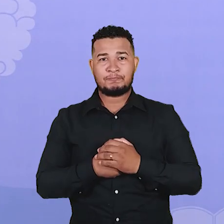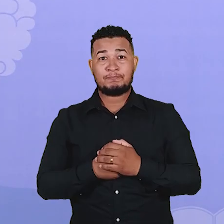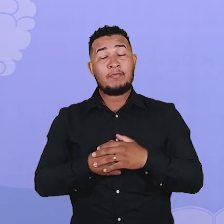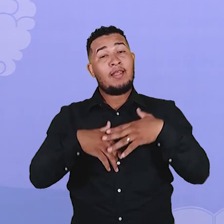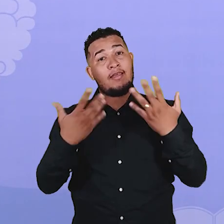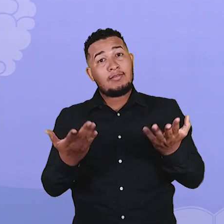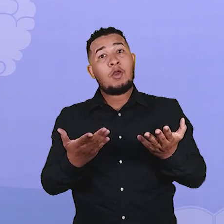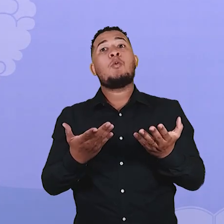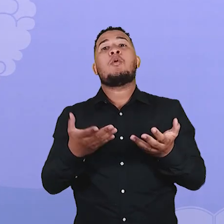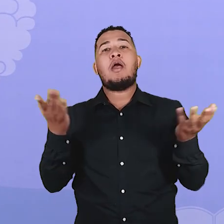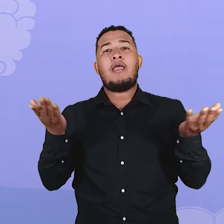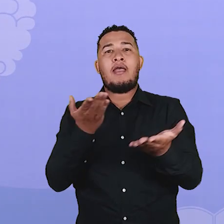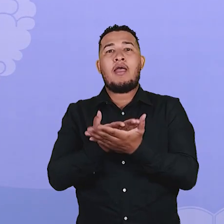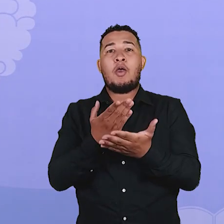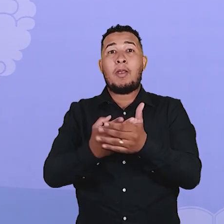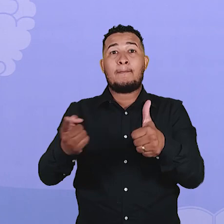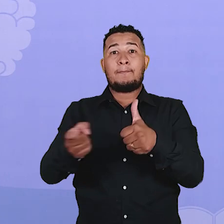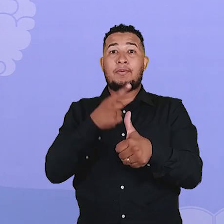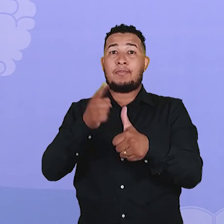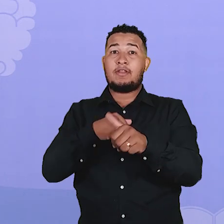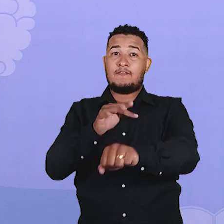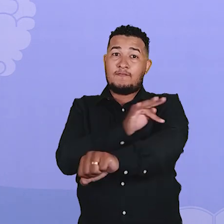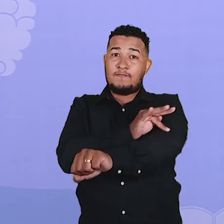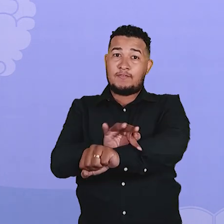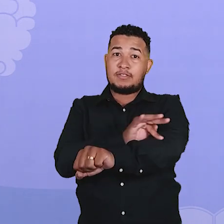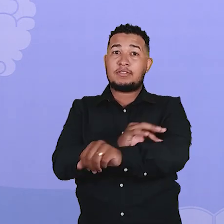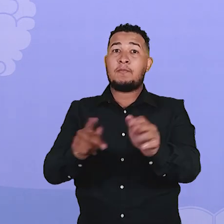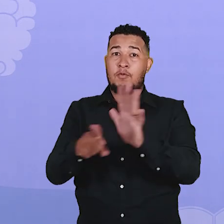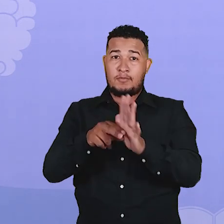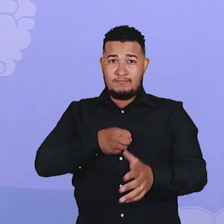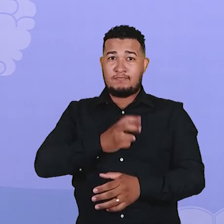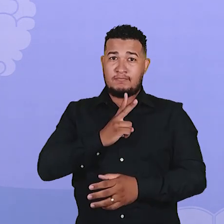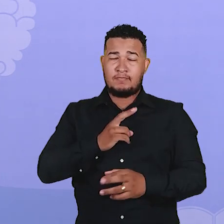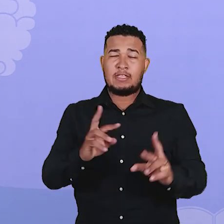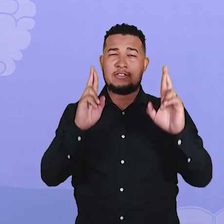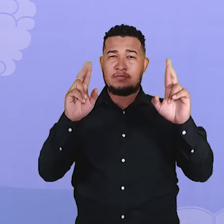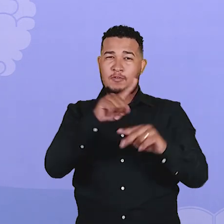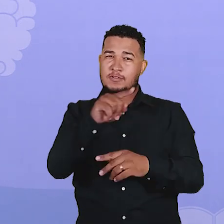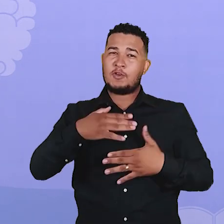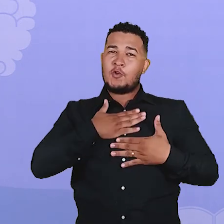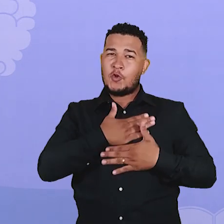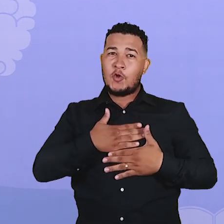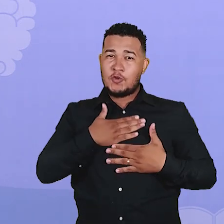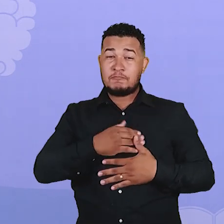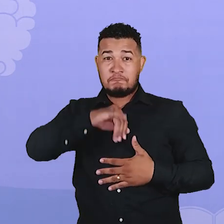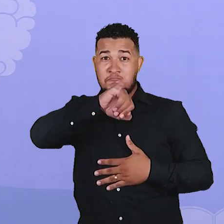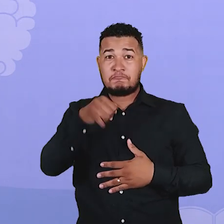pedro.oliveira@educador.edu.es.gov.br. Então, galera, essa foi a nossa primeira aula aqui de física. Espero que vocês tenham gostado aí,